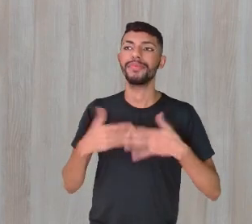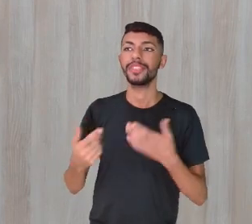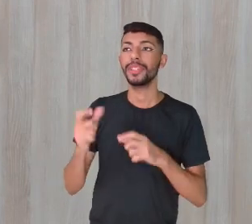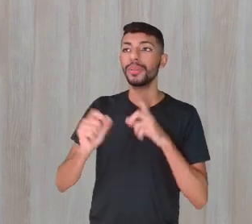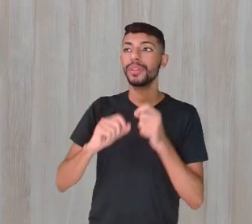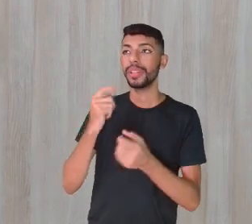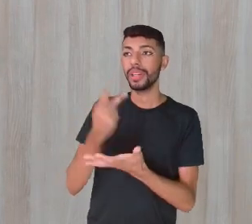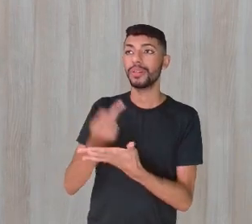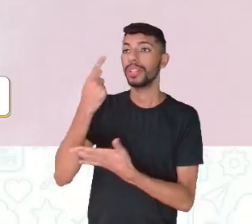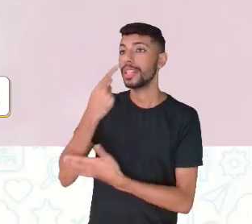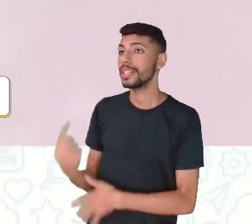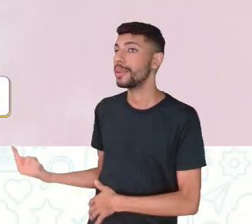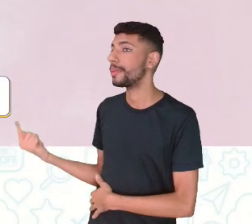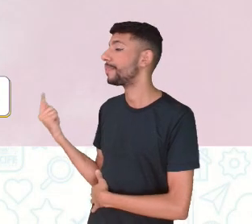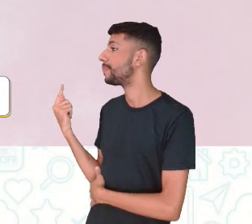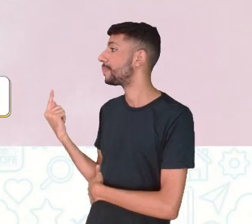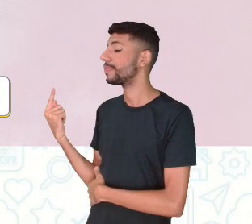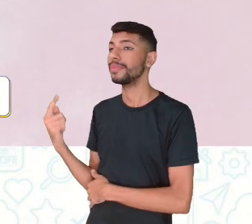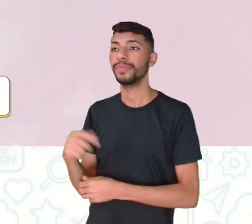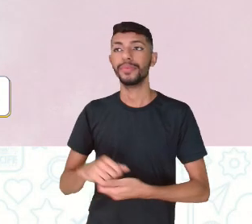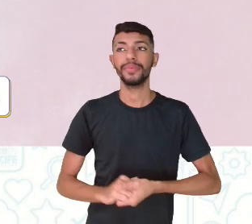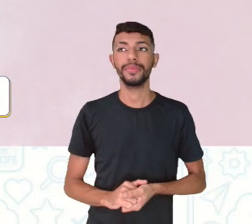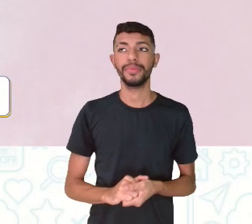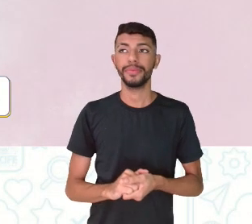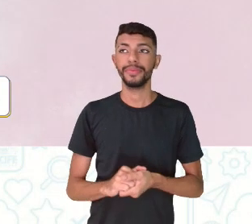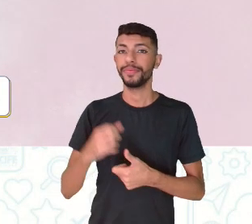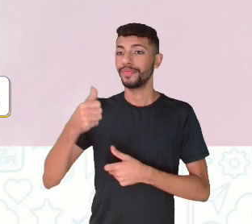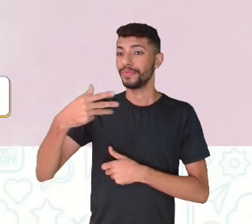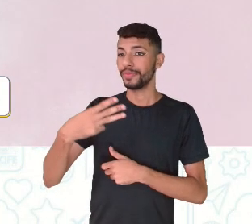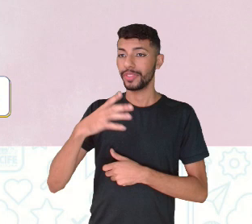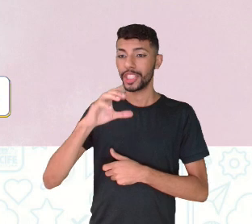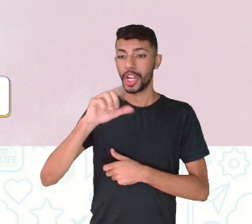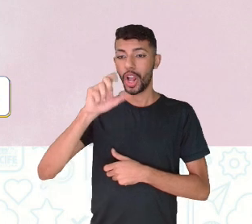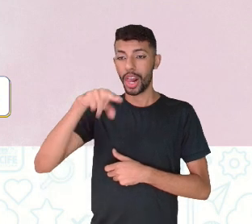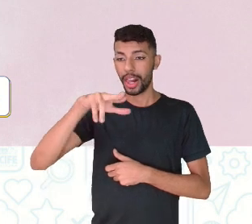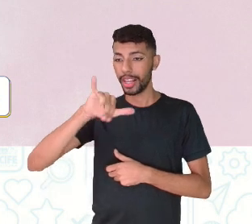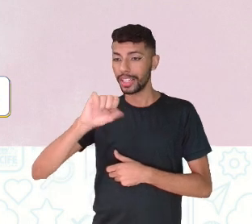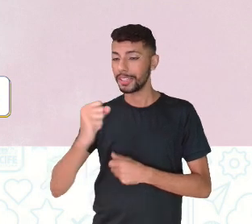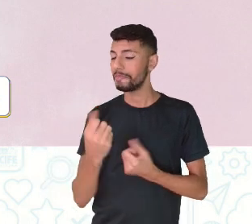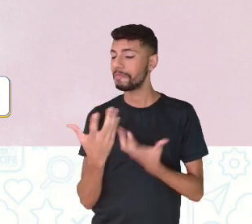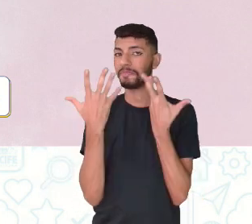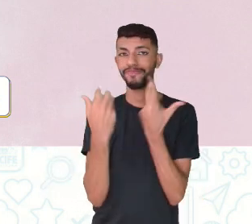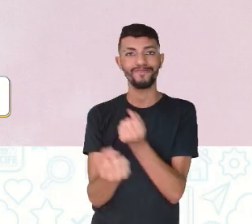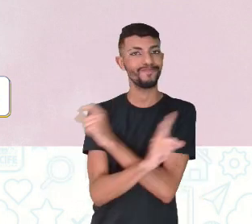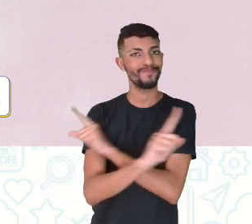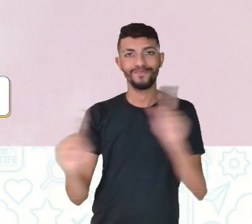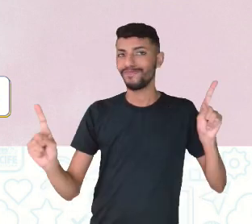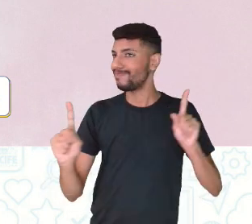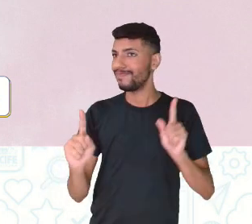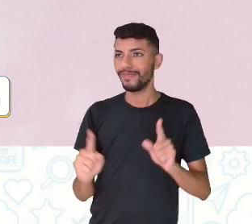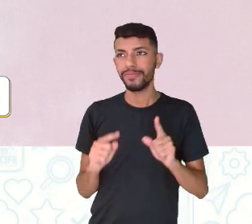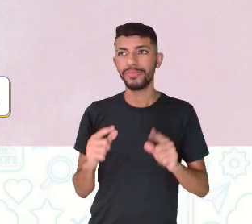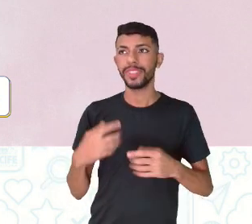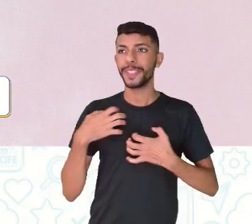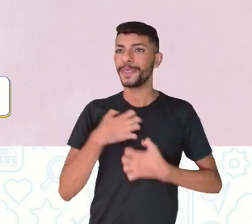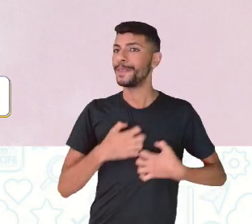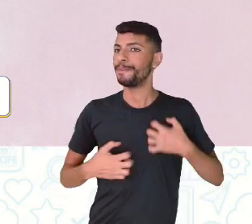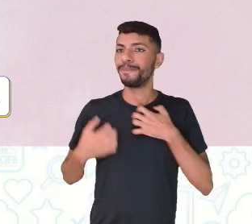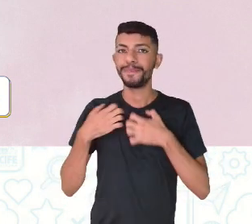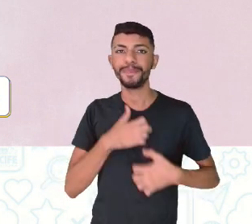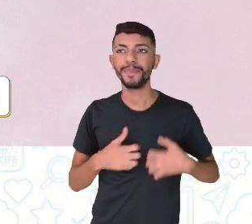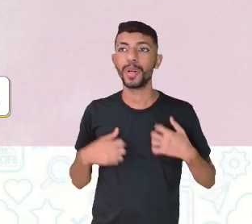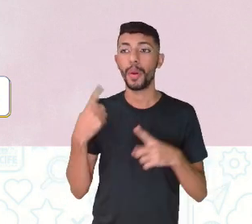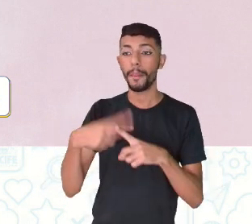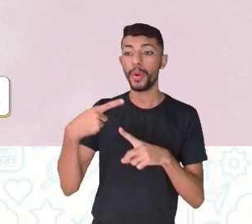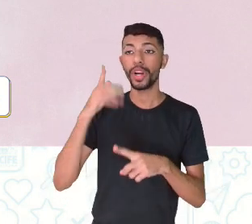no slide. As 13 colônias não aceitam essa intervenção e ficam insatisfeitas porque elas